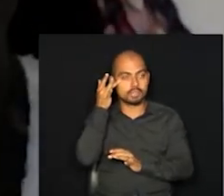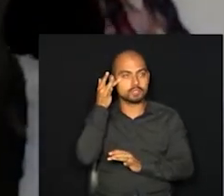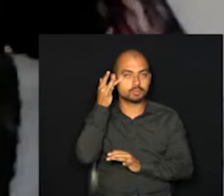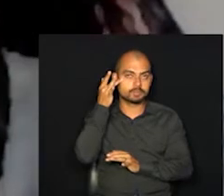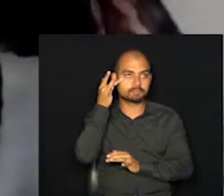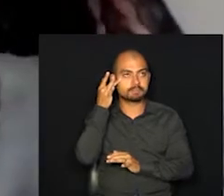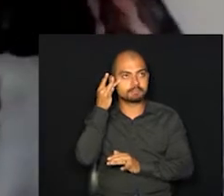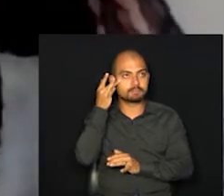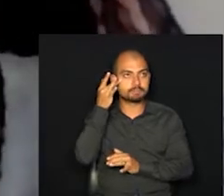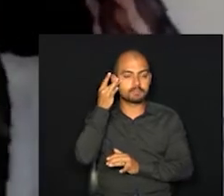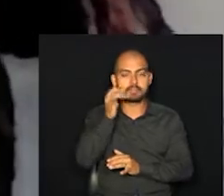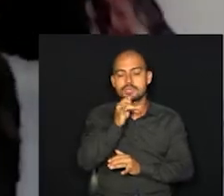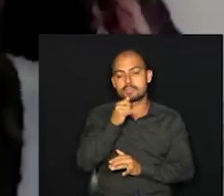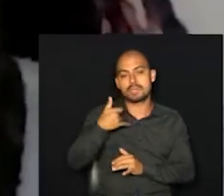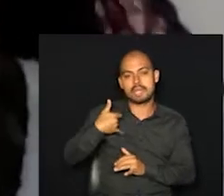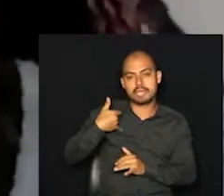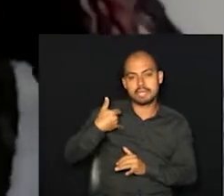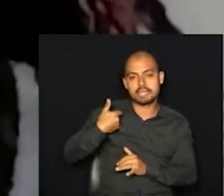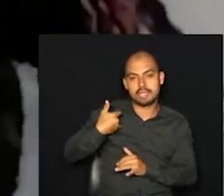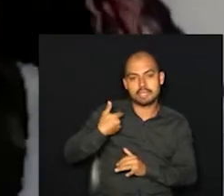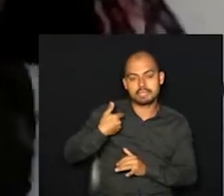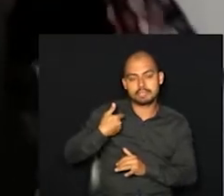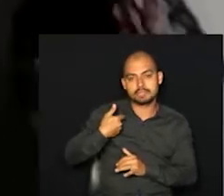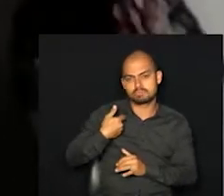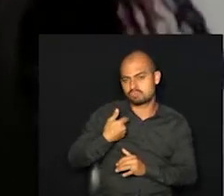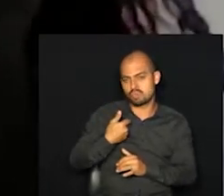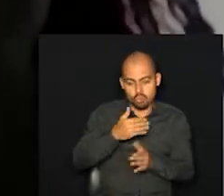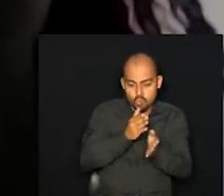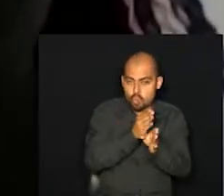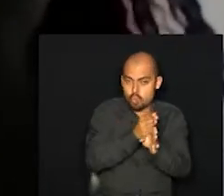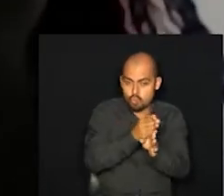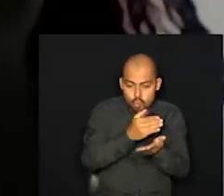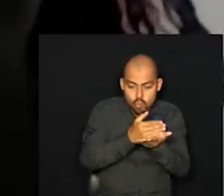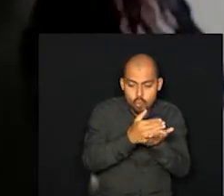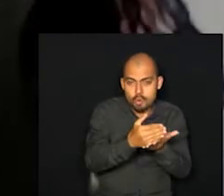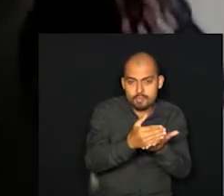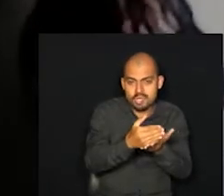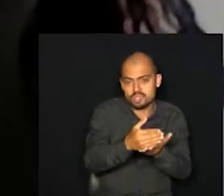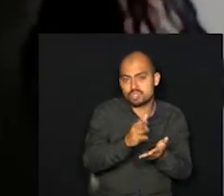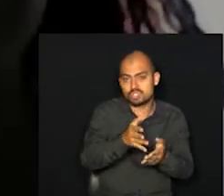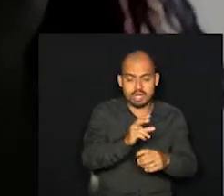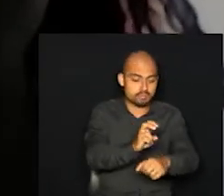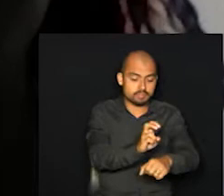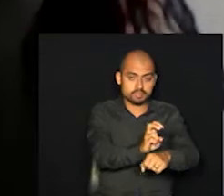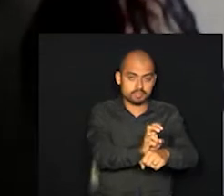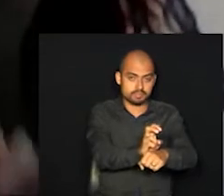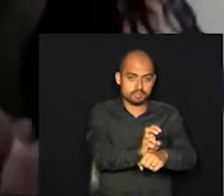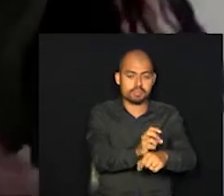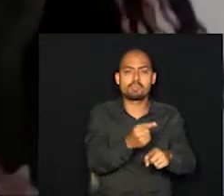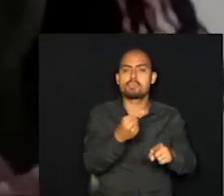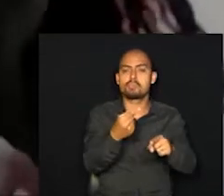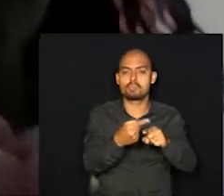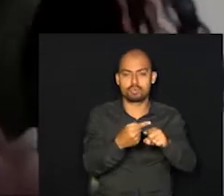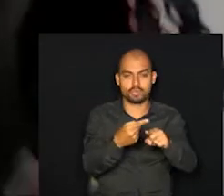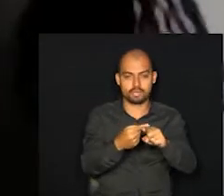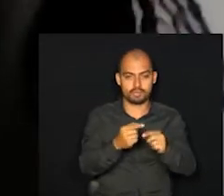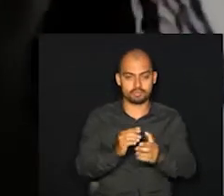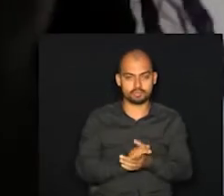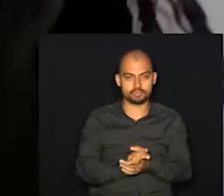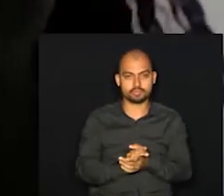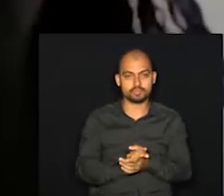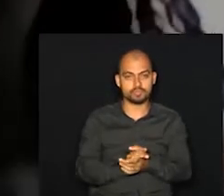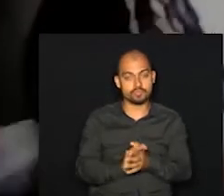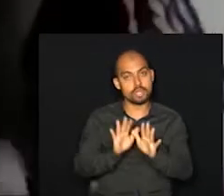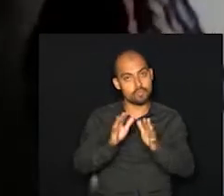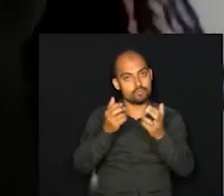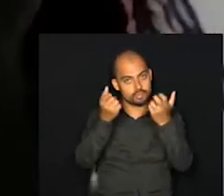para cada idade, eu acho que tem que ser desde o primário. Por que que eu penso assim? Porque o negro, eu vou falar e eu poderia dar um exemplo